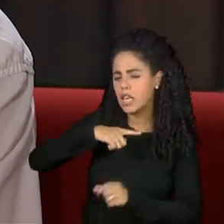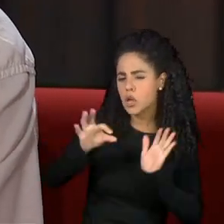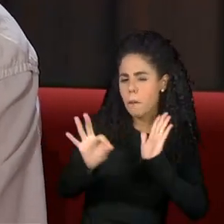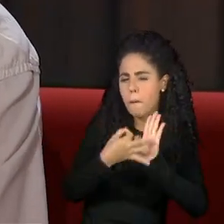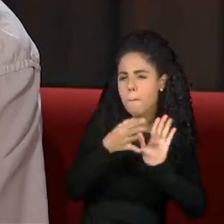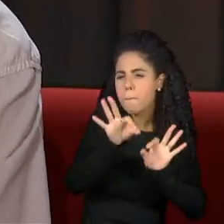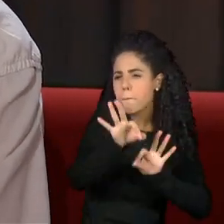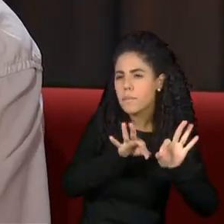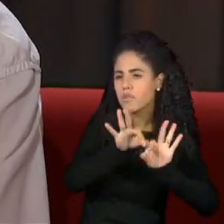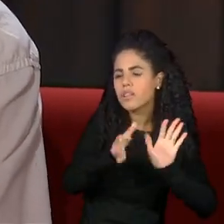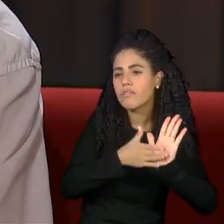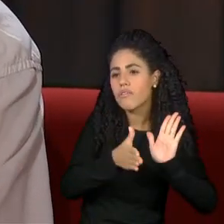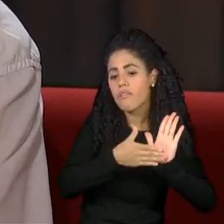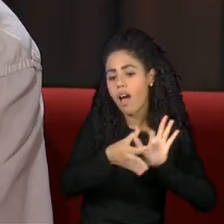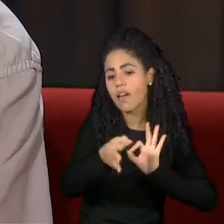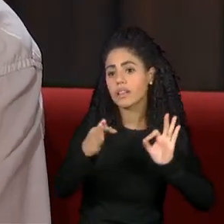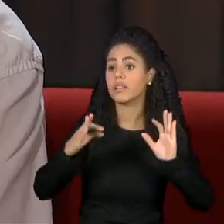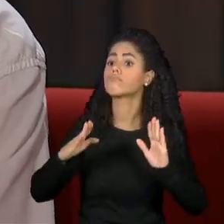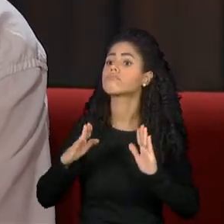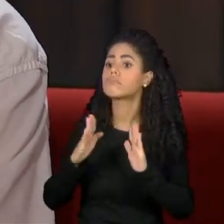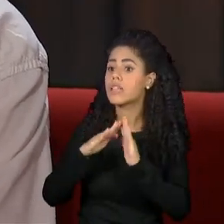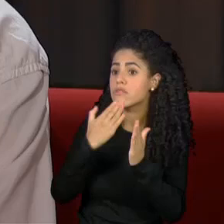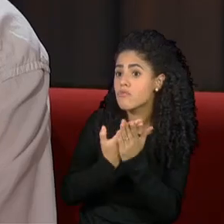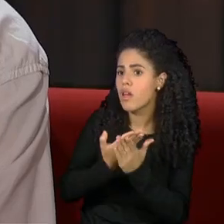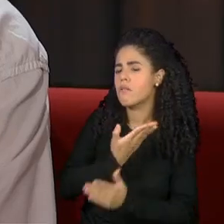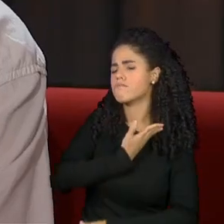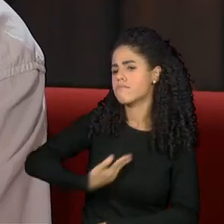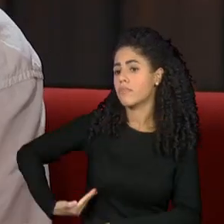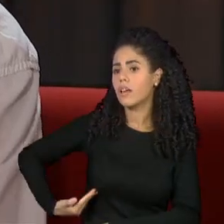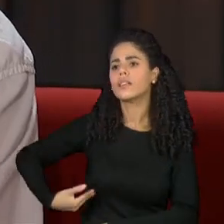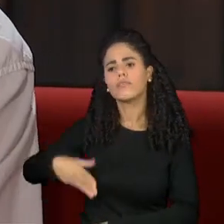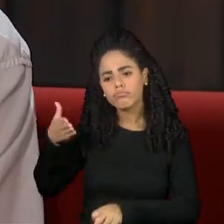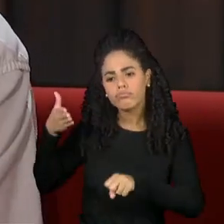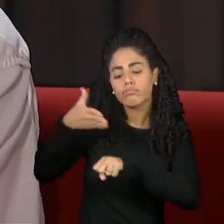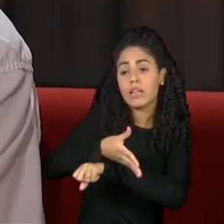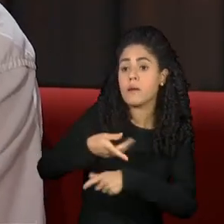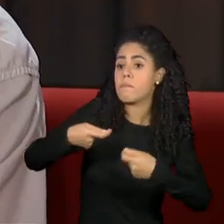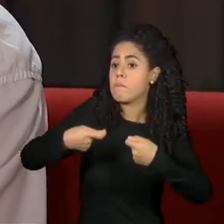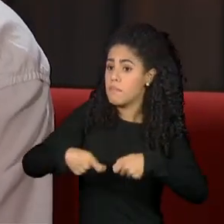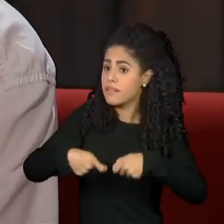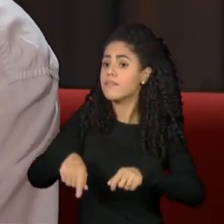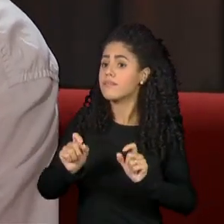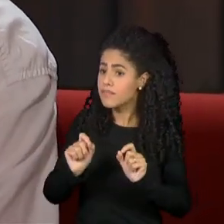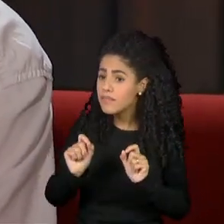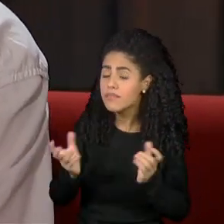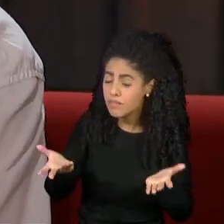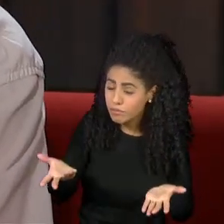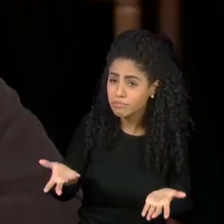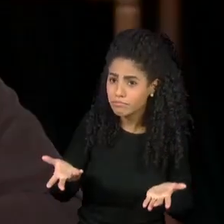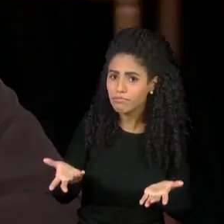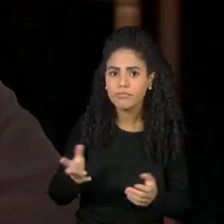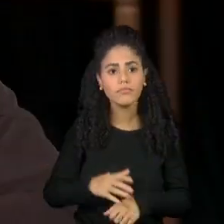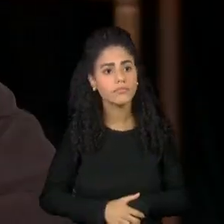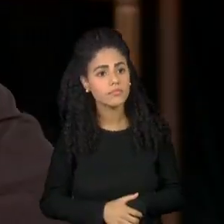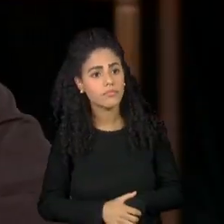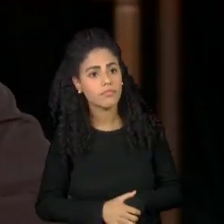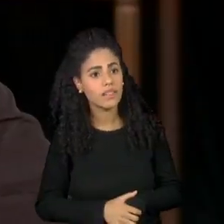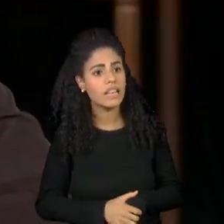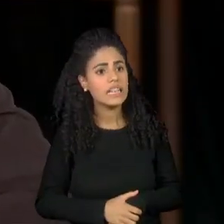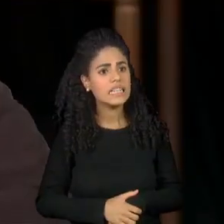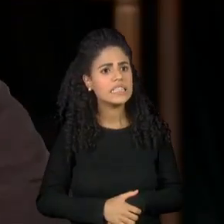que tem umas coisas que eu acho que foi muito importante para mim que eu acho que que é justamente participar realmente um de uma